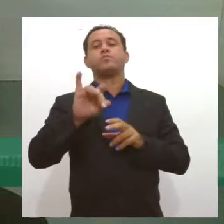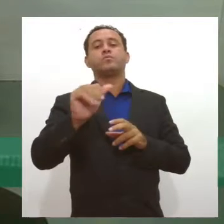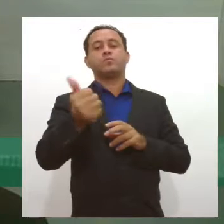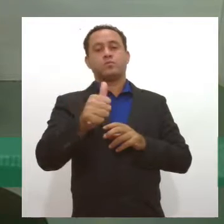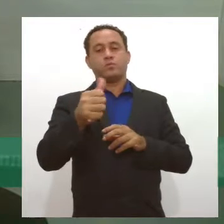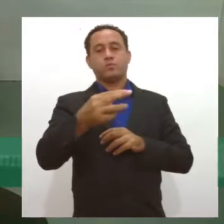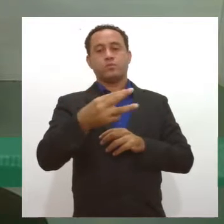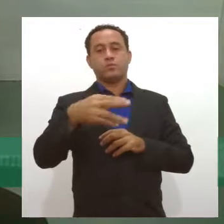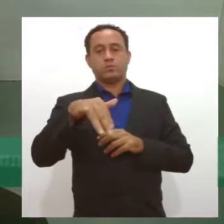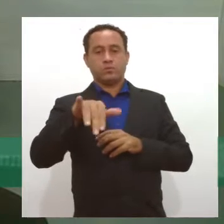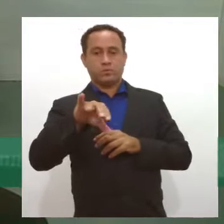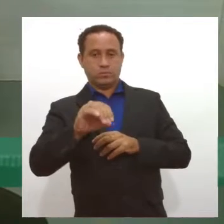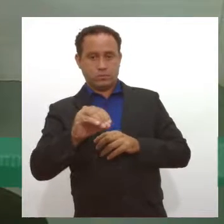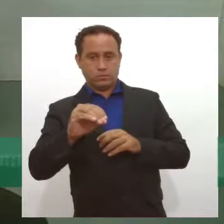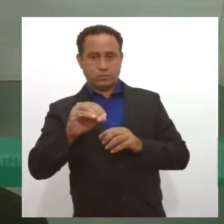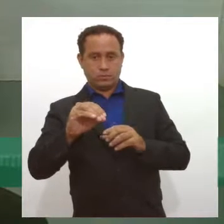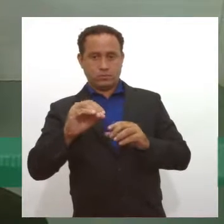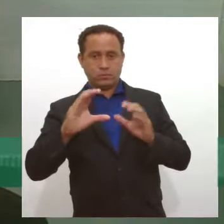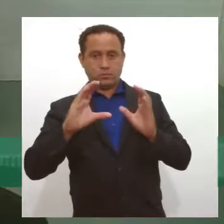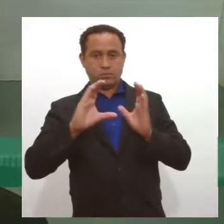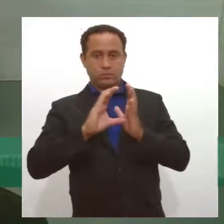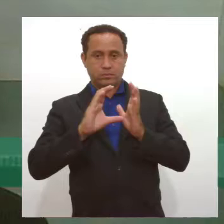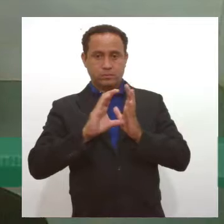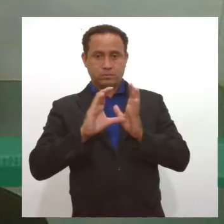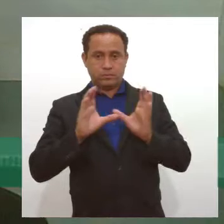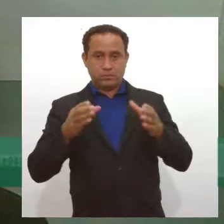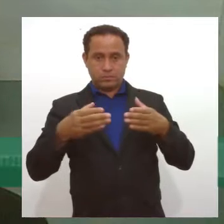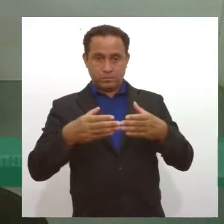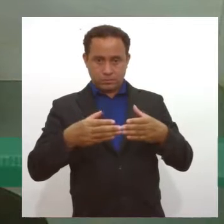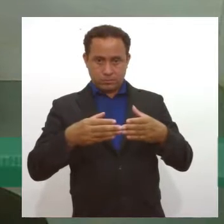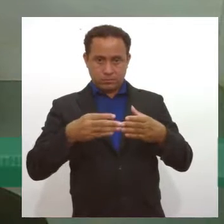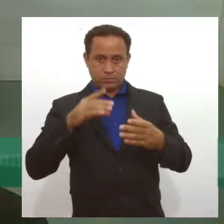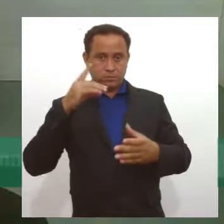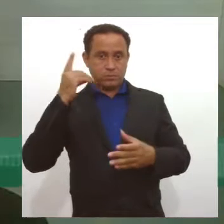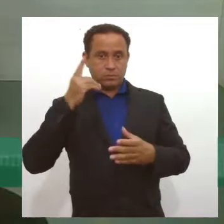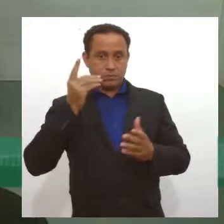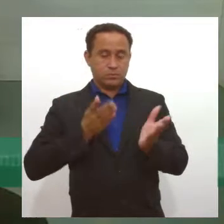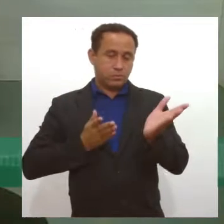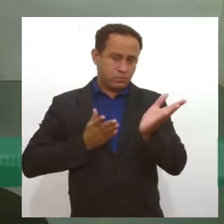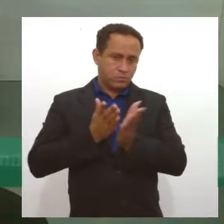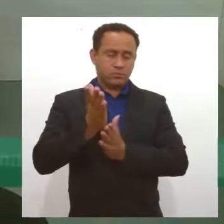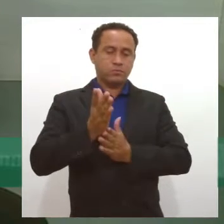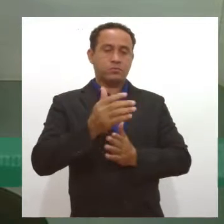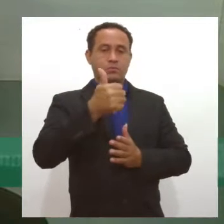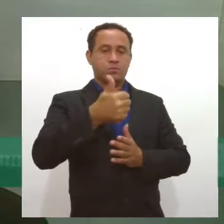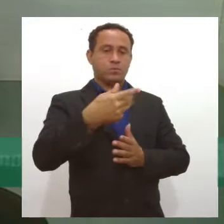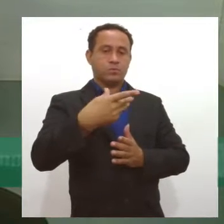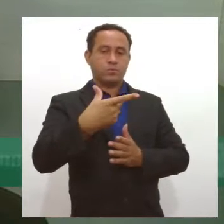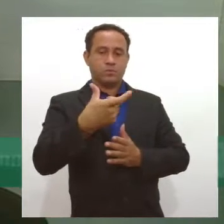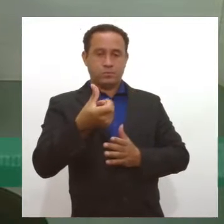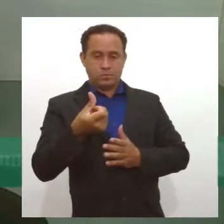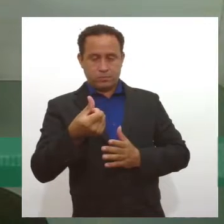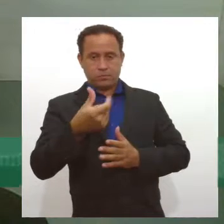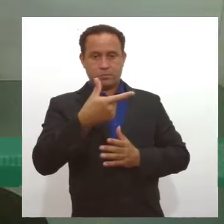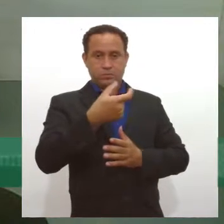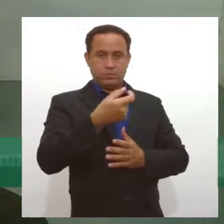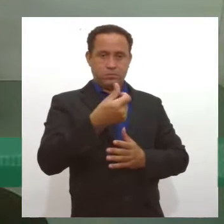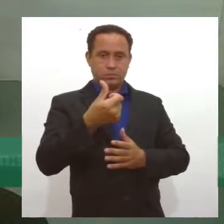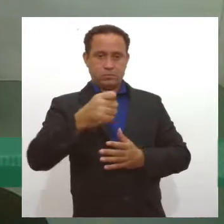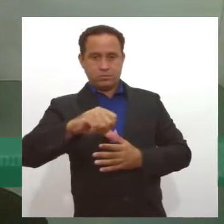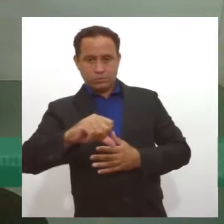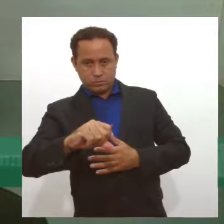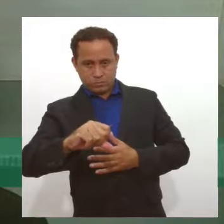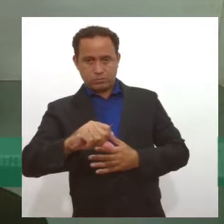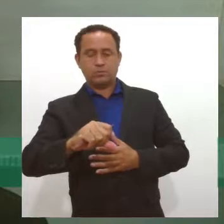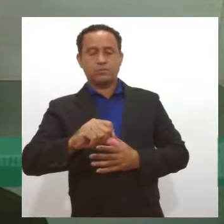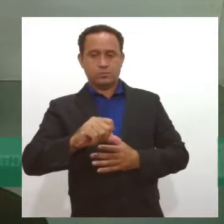de maio, a Câmara dos Deputados aprovou o Projeto de Lei Complementar 146 de 2019,